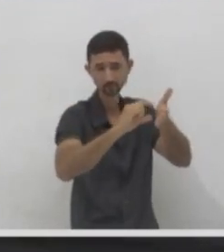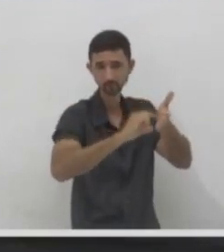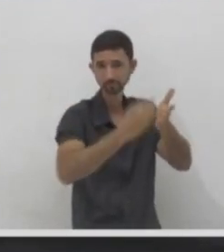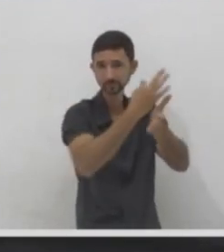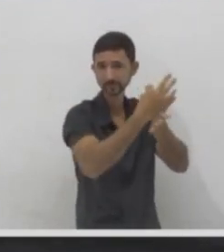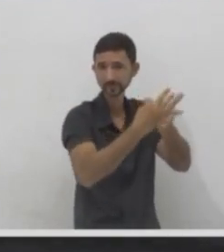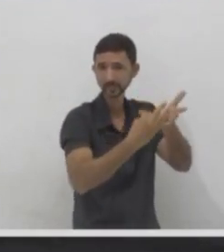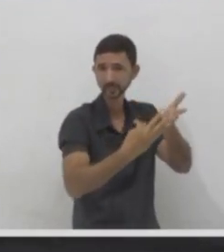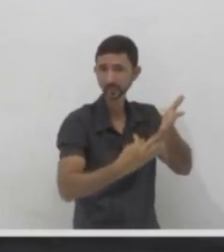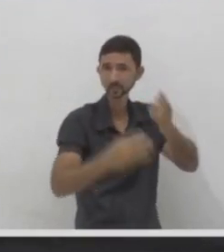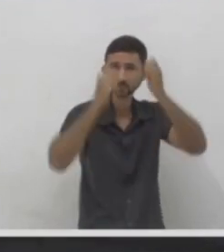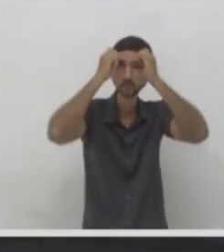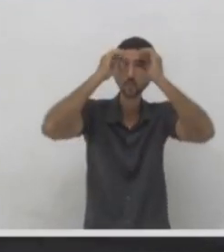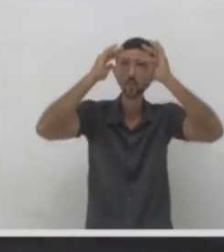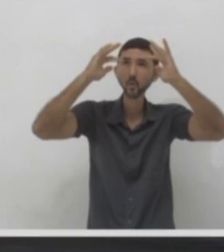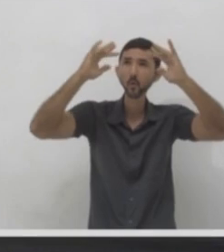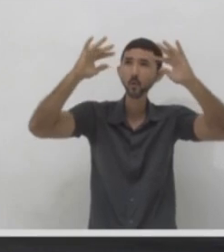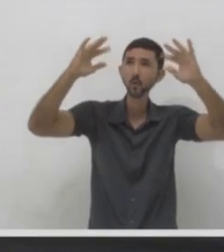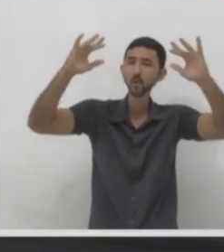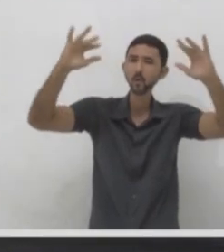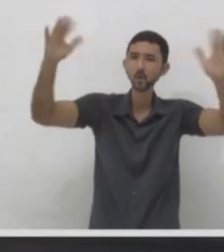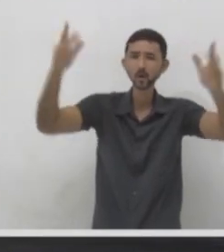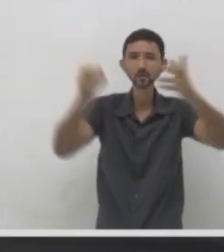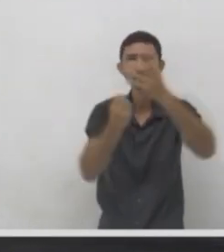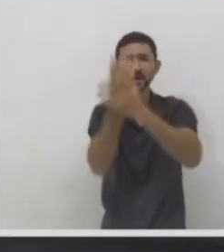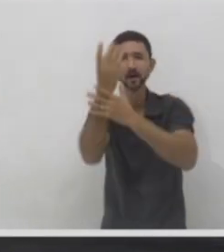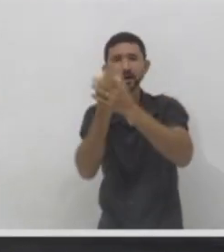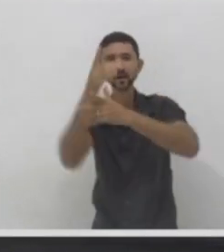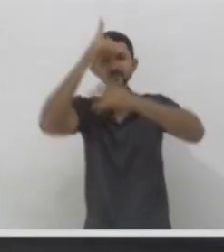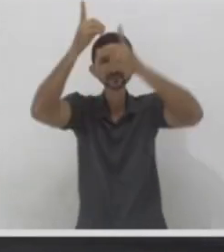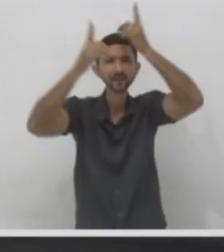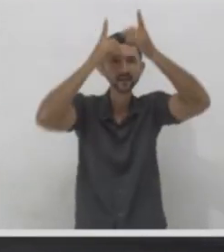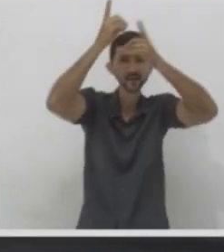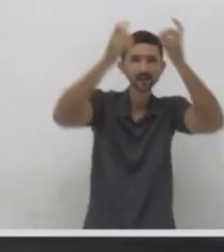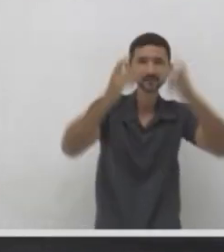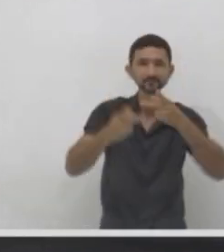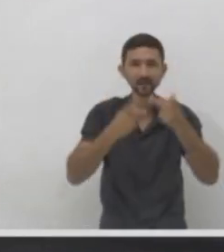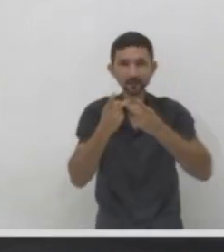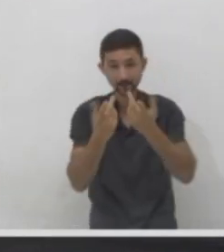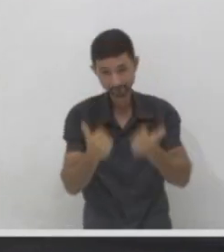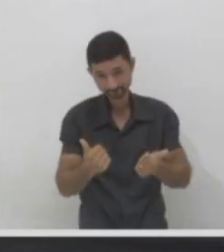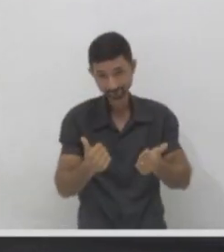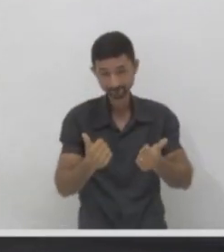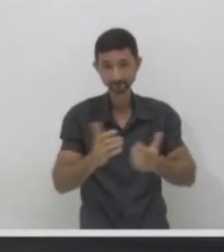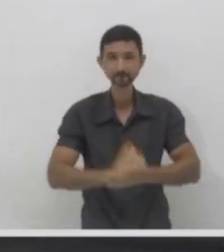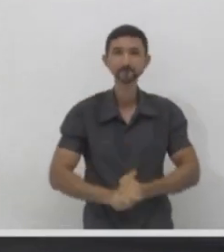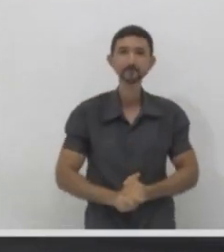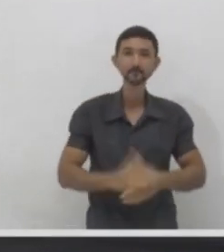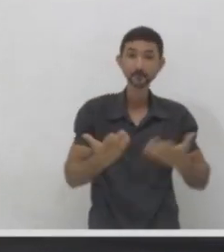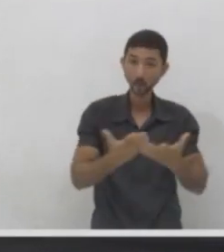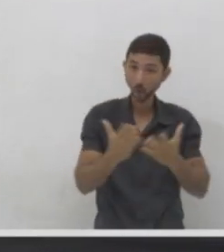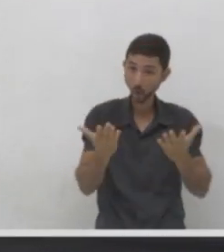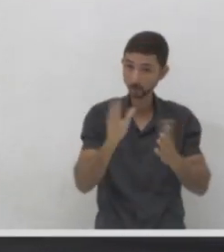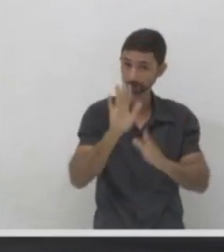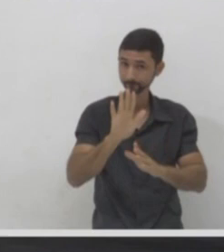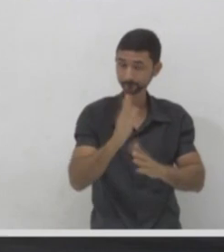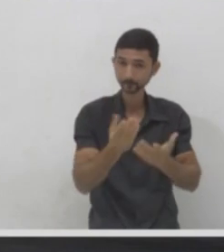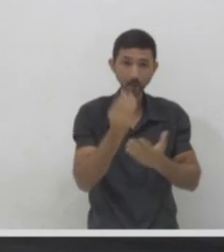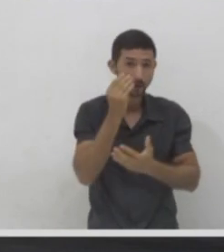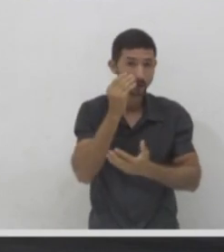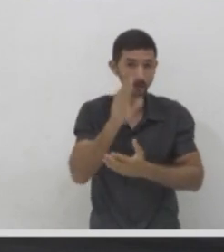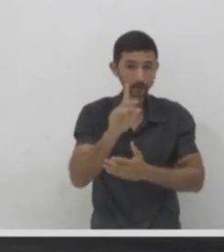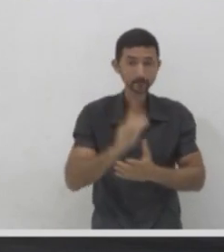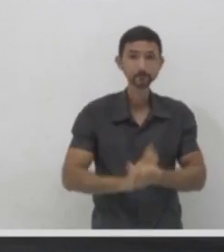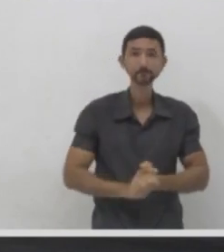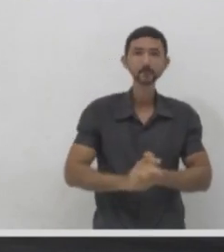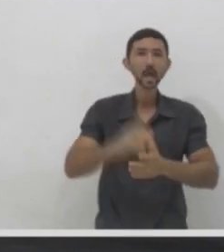deixar fluir a sua imaginação e criatividade. Agora tem um detalhe bastante importante. A narração, a